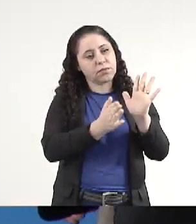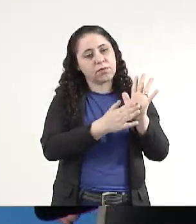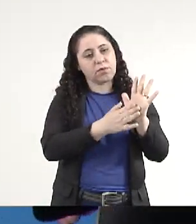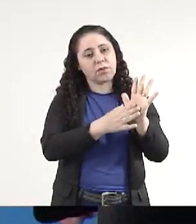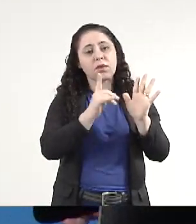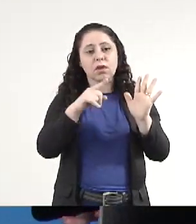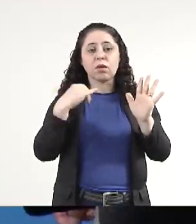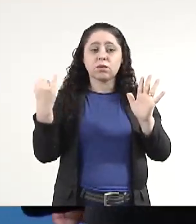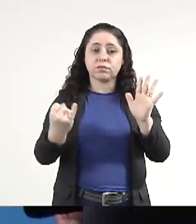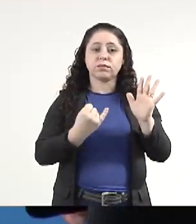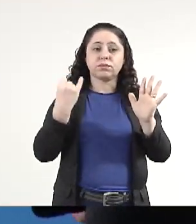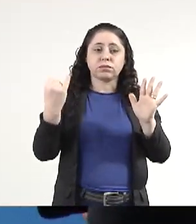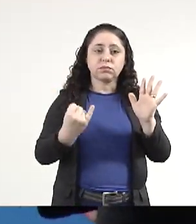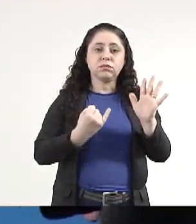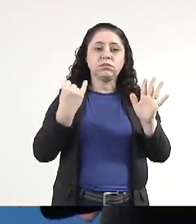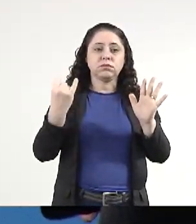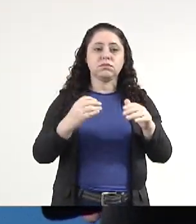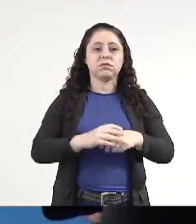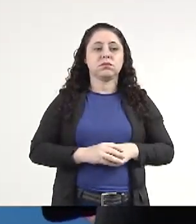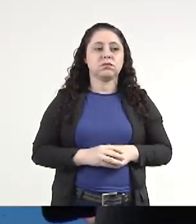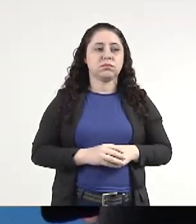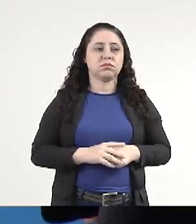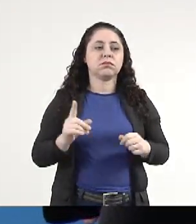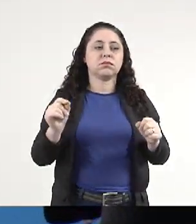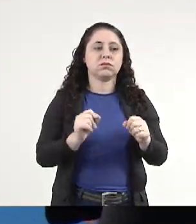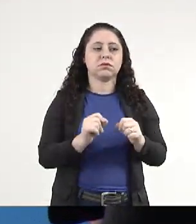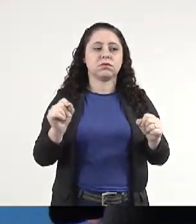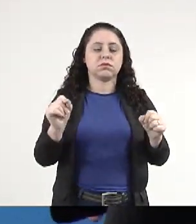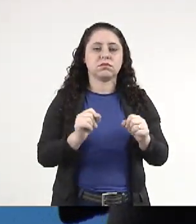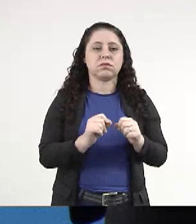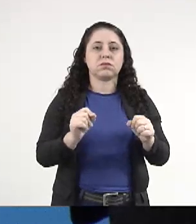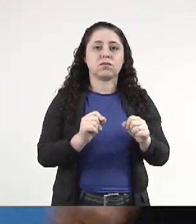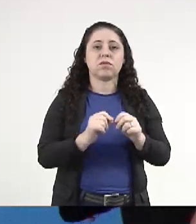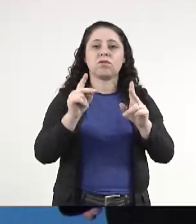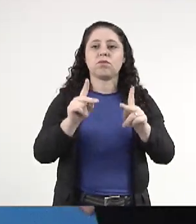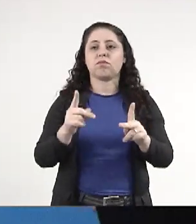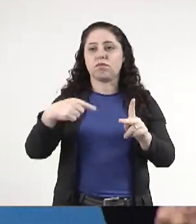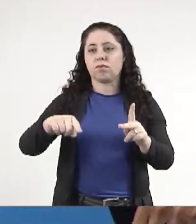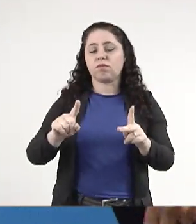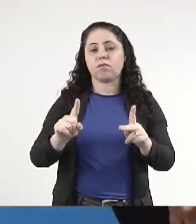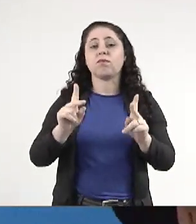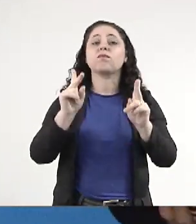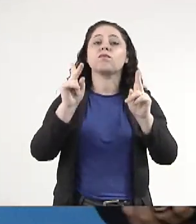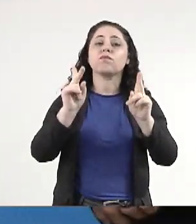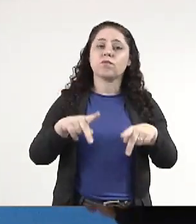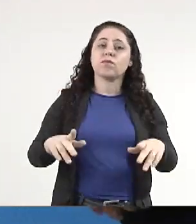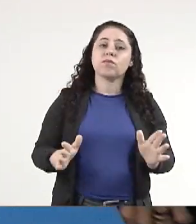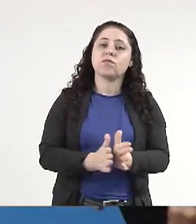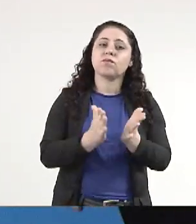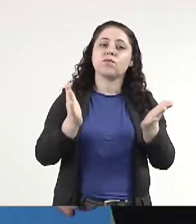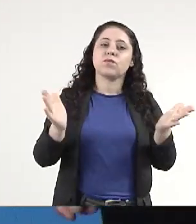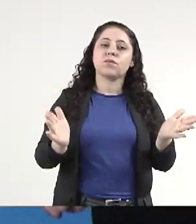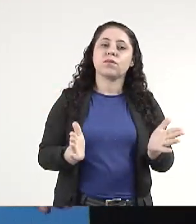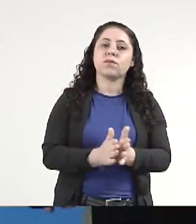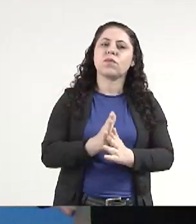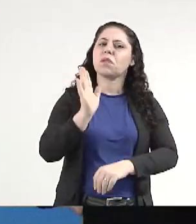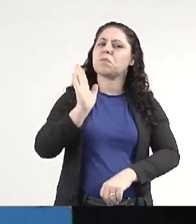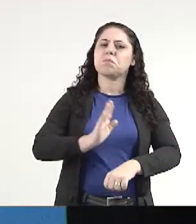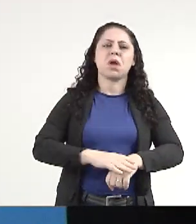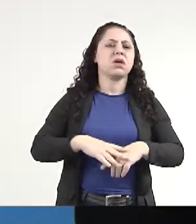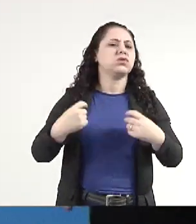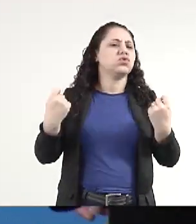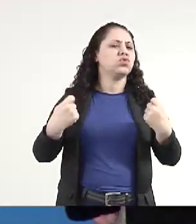porque acho que é um debate fundamental e importante, mas ele tem que ser feito junto com o povo e, principalmente, com o povo pobre, que é o povo que